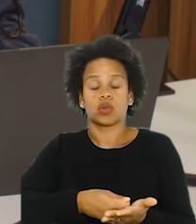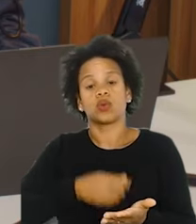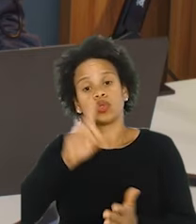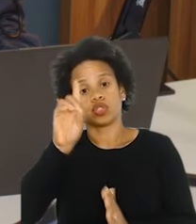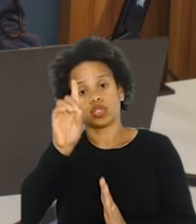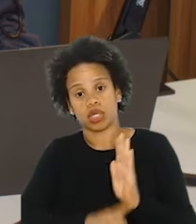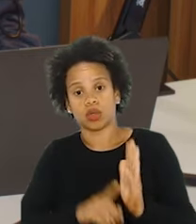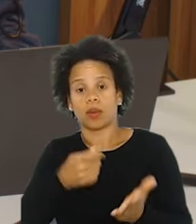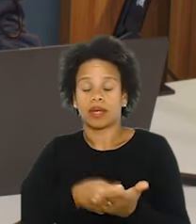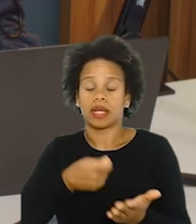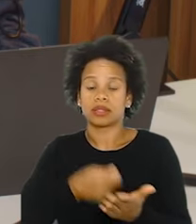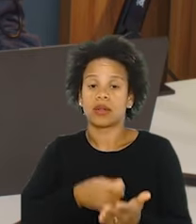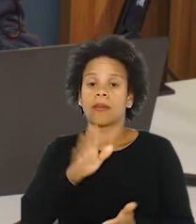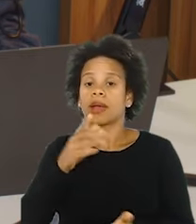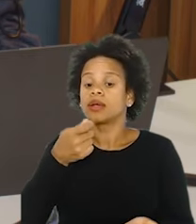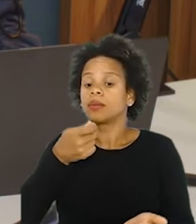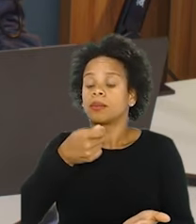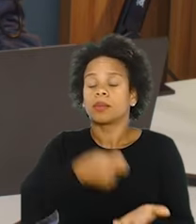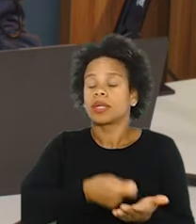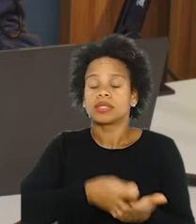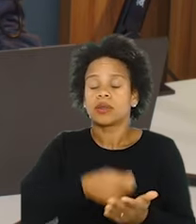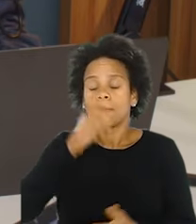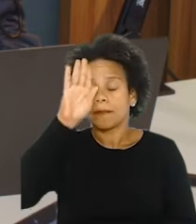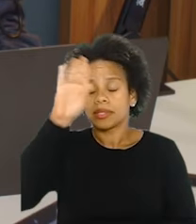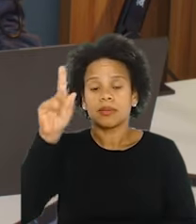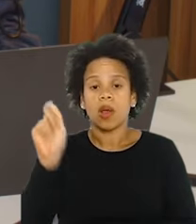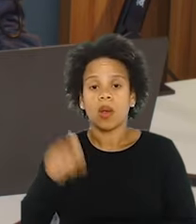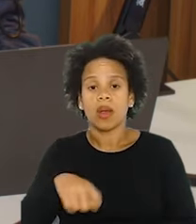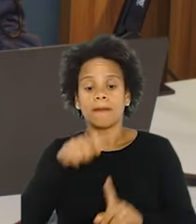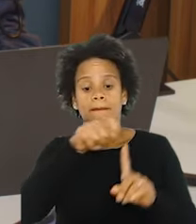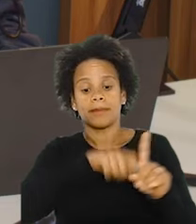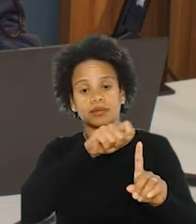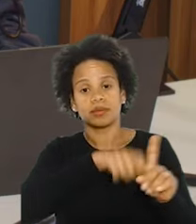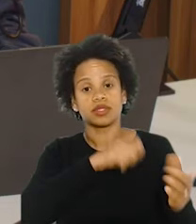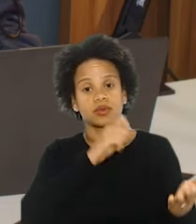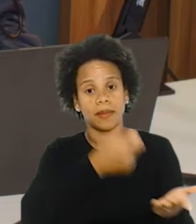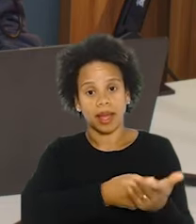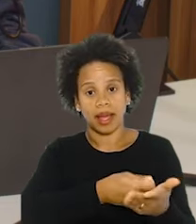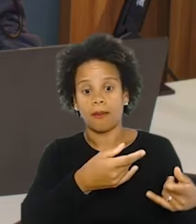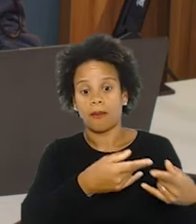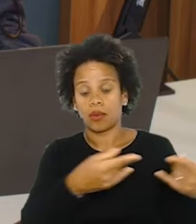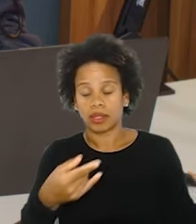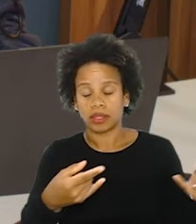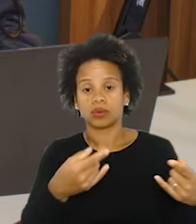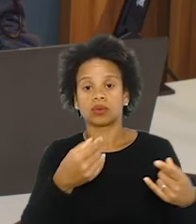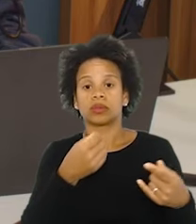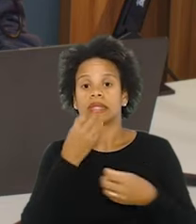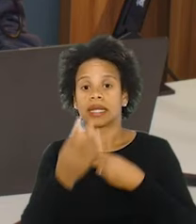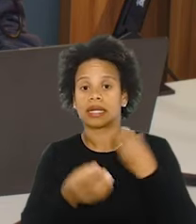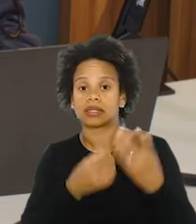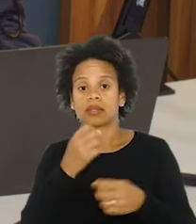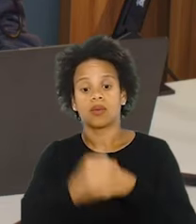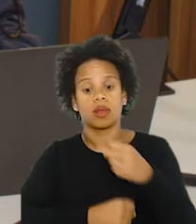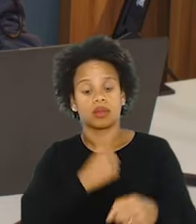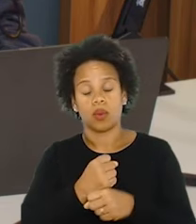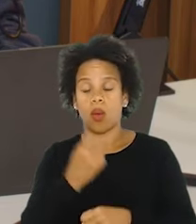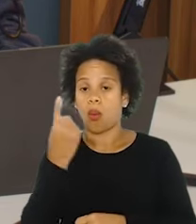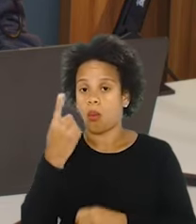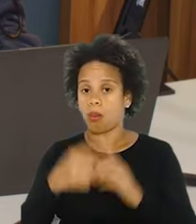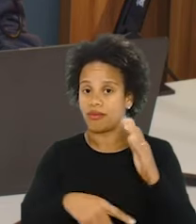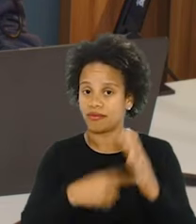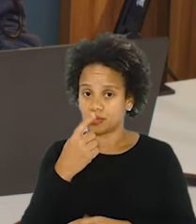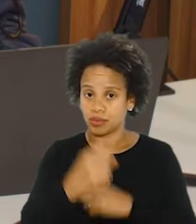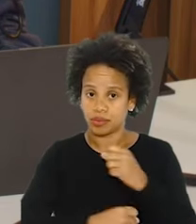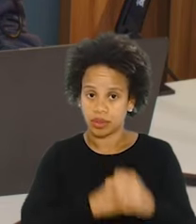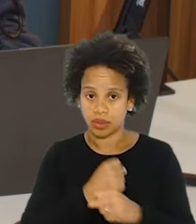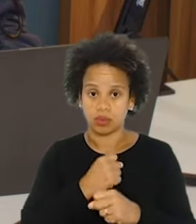principais do mei é fazer o pagamento mensal né dos boletos eh fazer a declaração anual isso uma vez por ano né referente ao